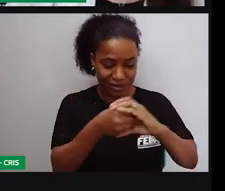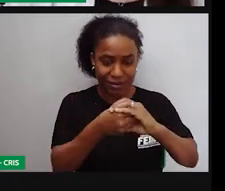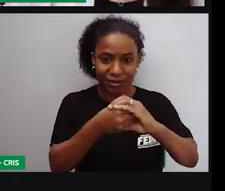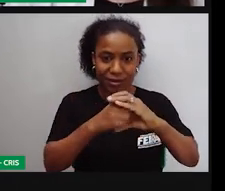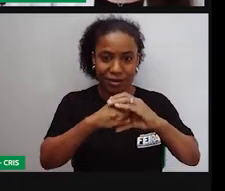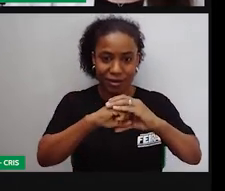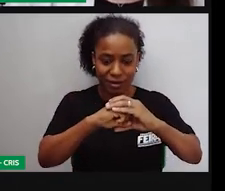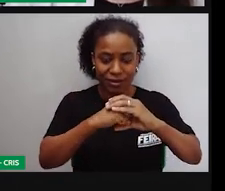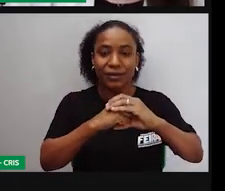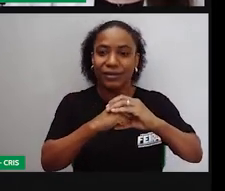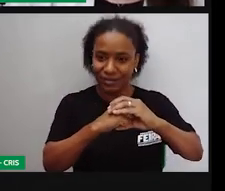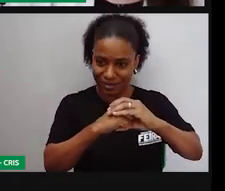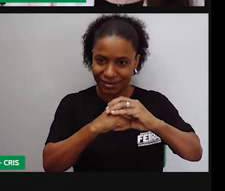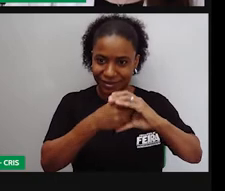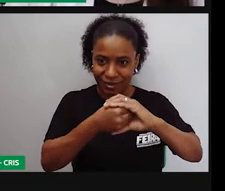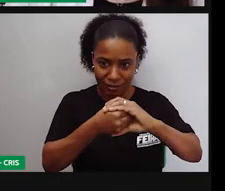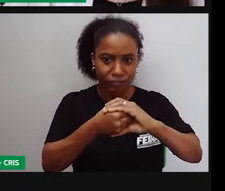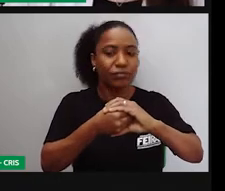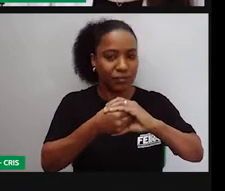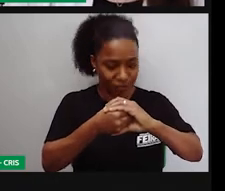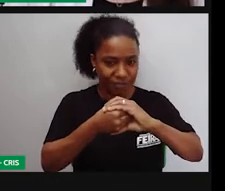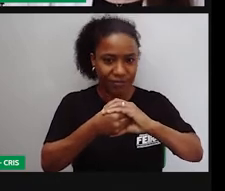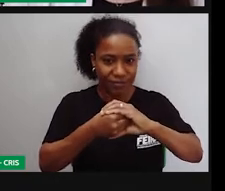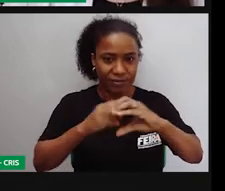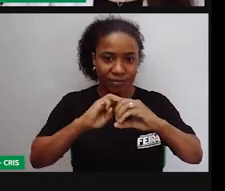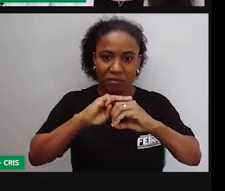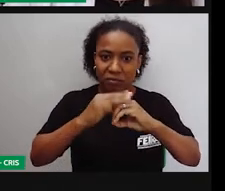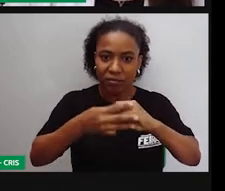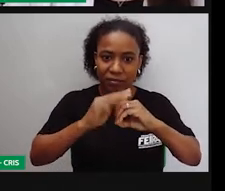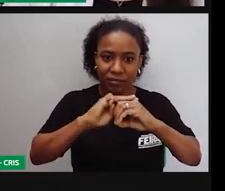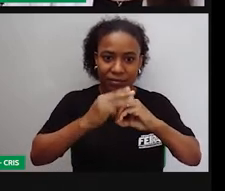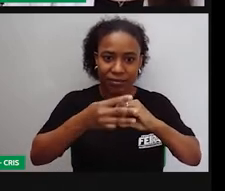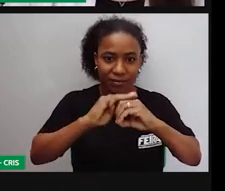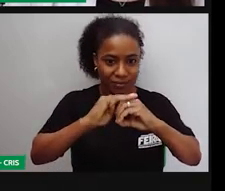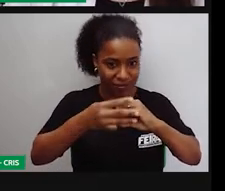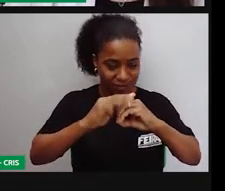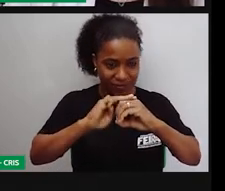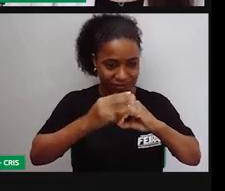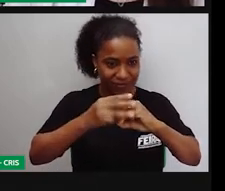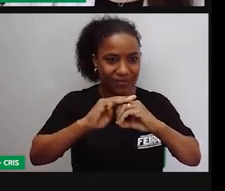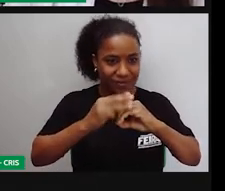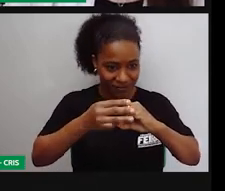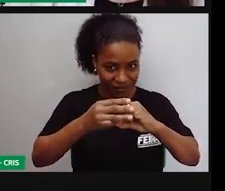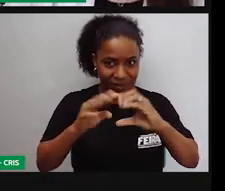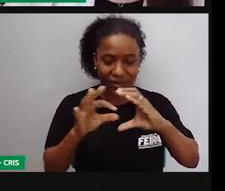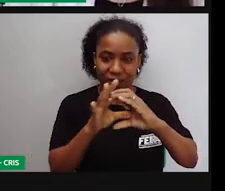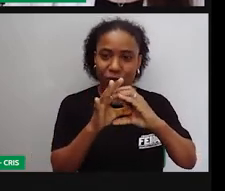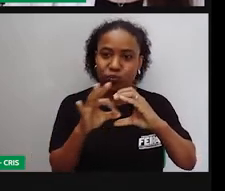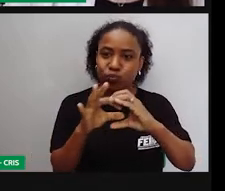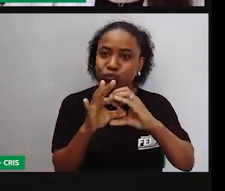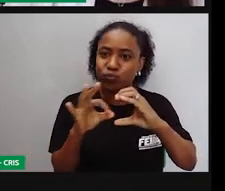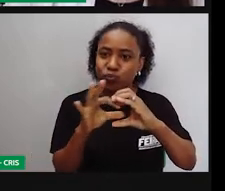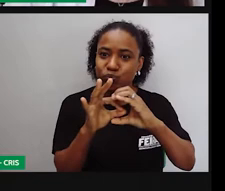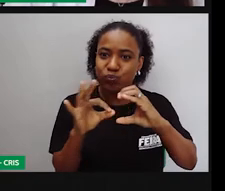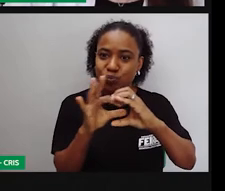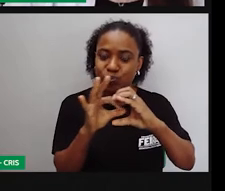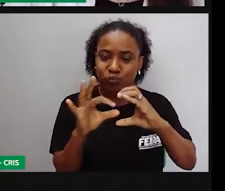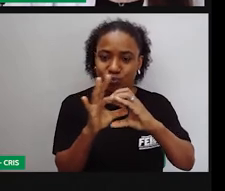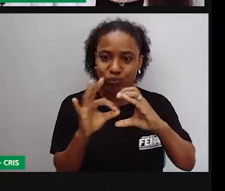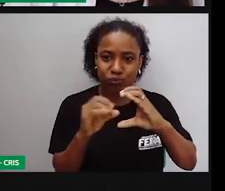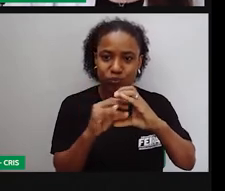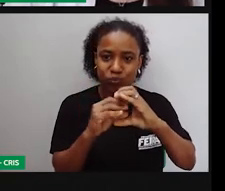fora, que está fazendo a proteção. O citoplasma, que é uma substância gelatinosa responsável por